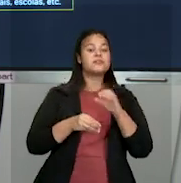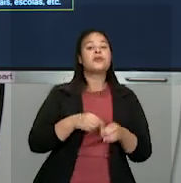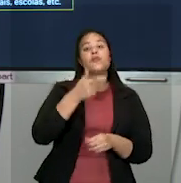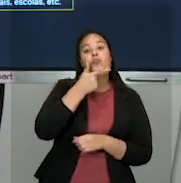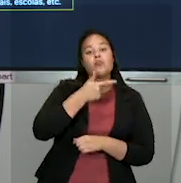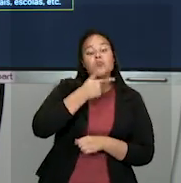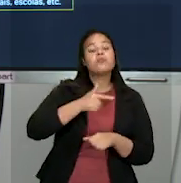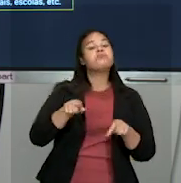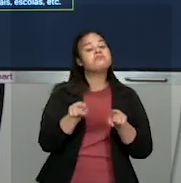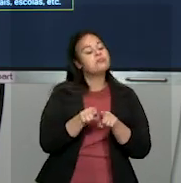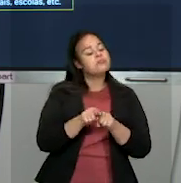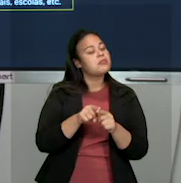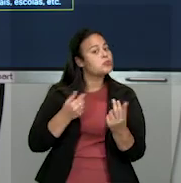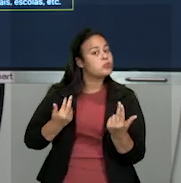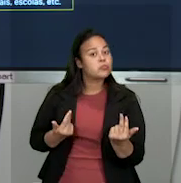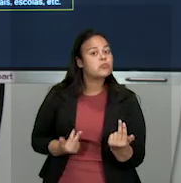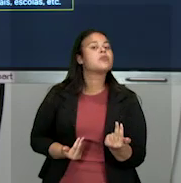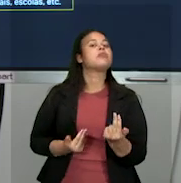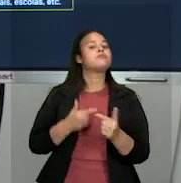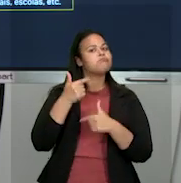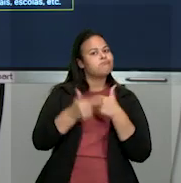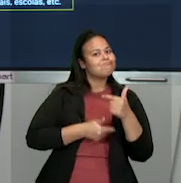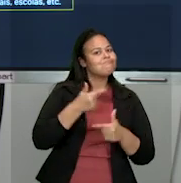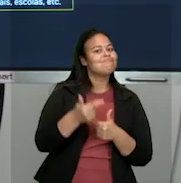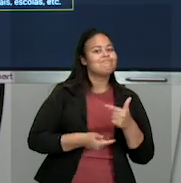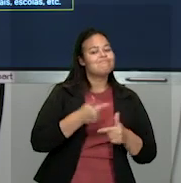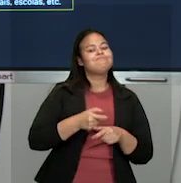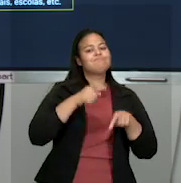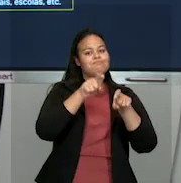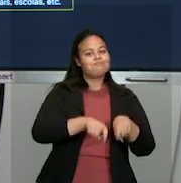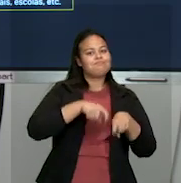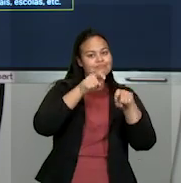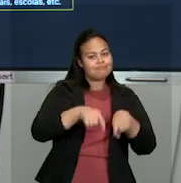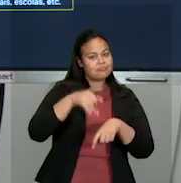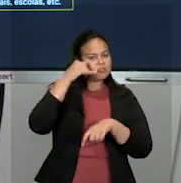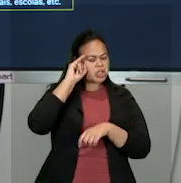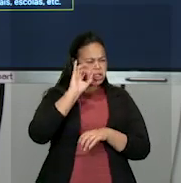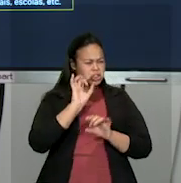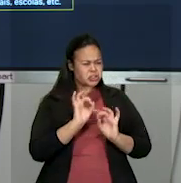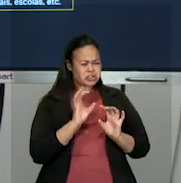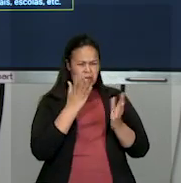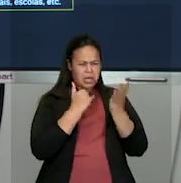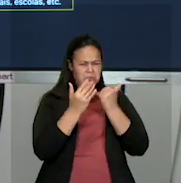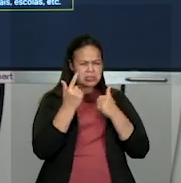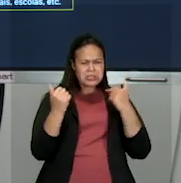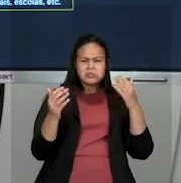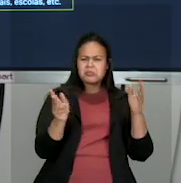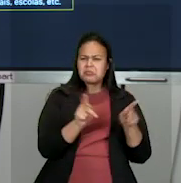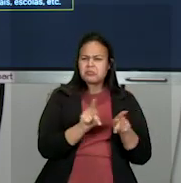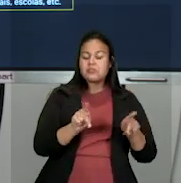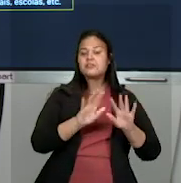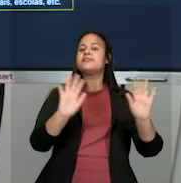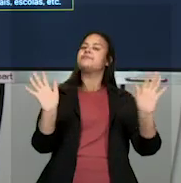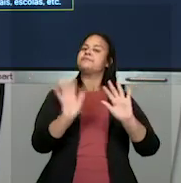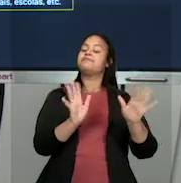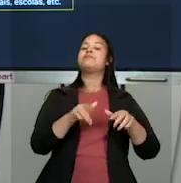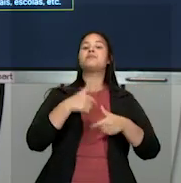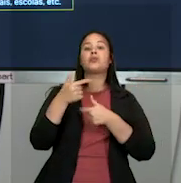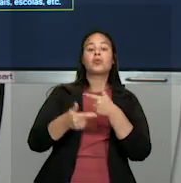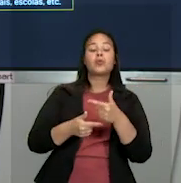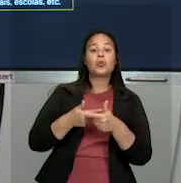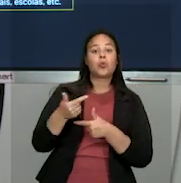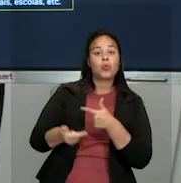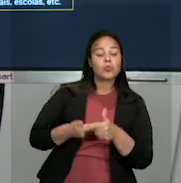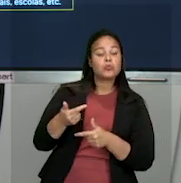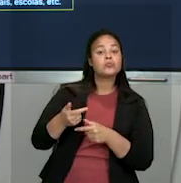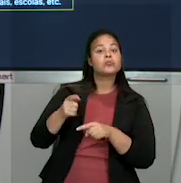coisa. Então, a gente tem essa produção pecuária. É só alimentação que vem daí, professora? Não. Produtos de